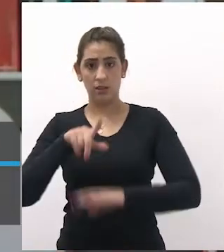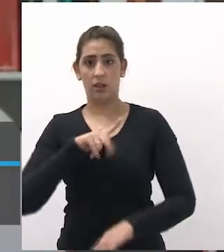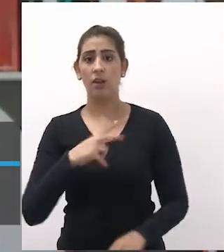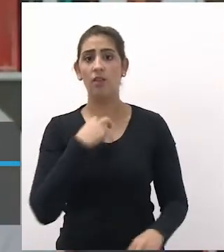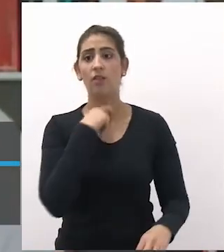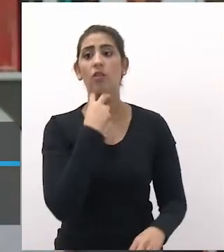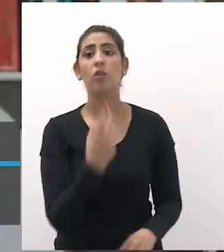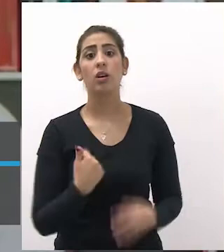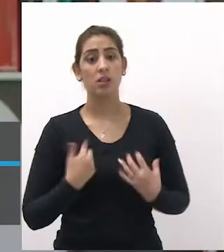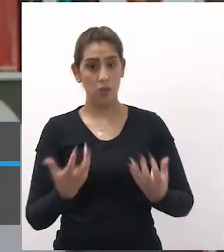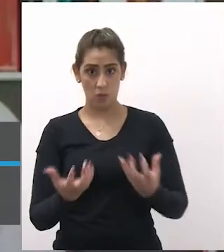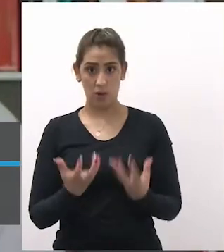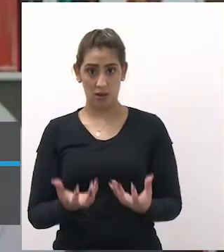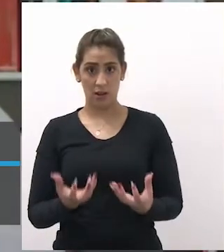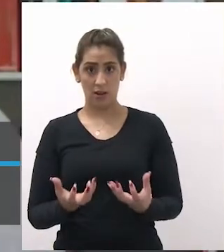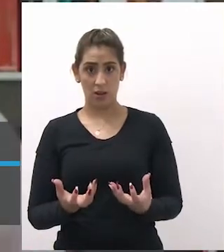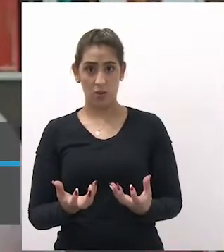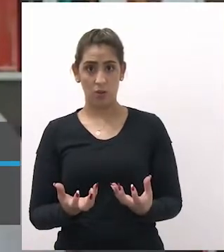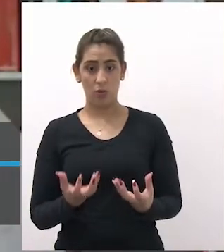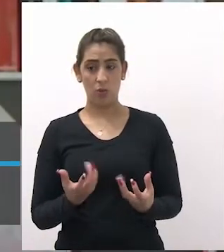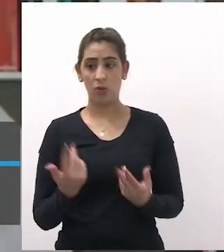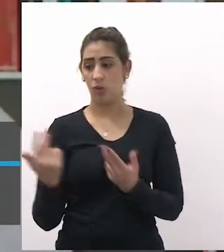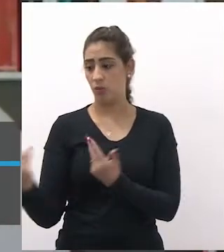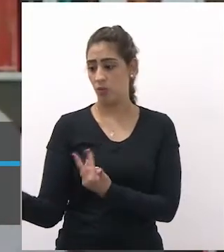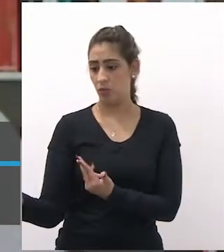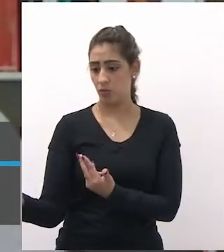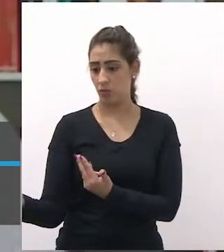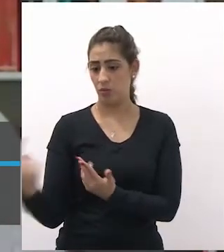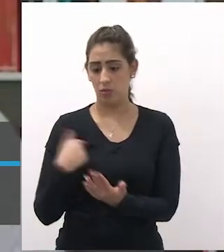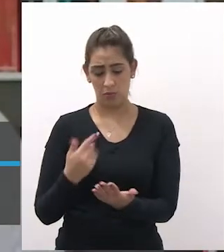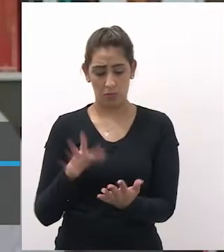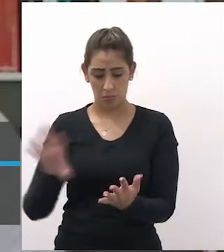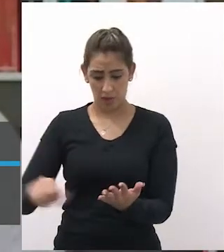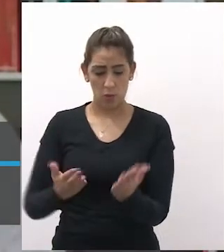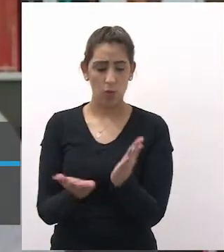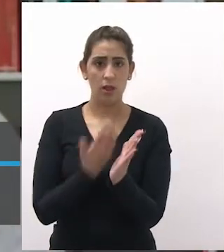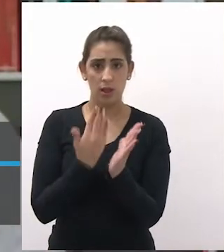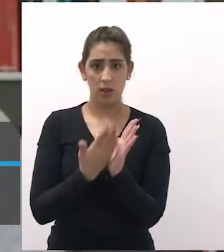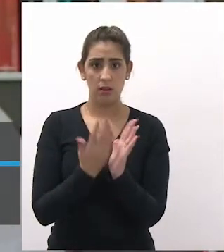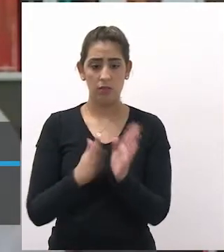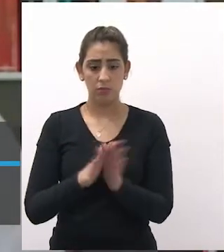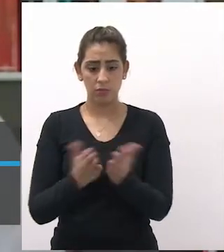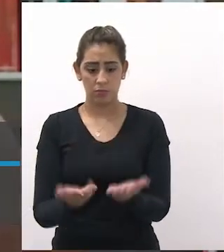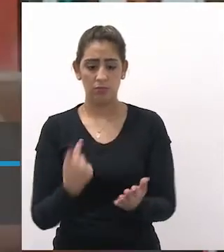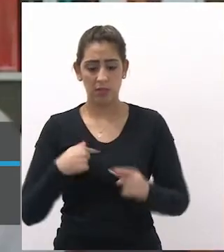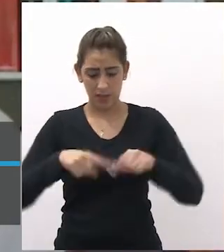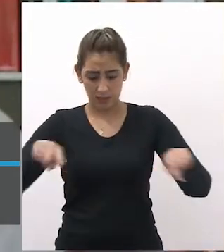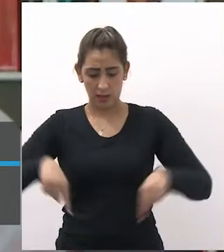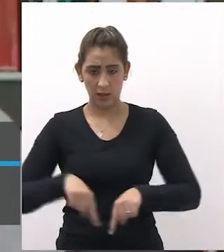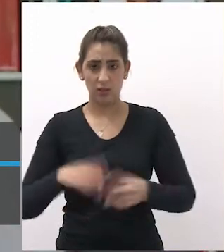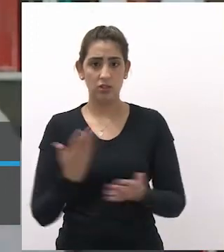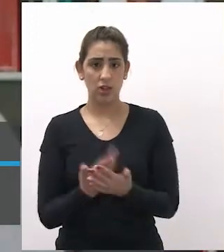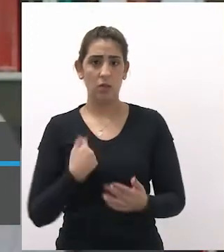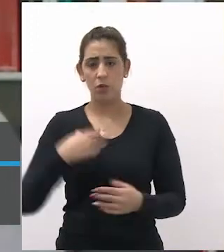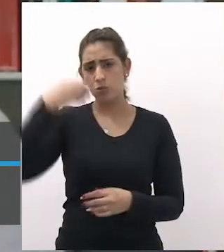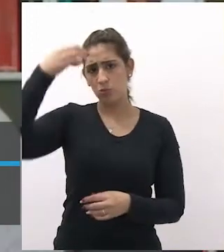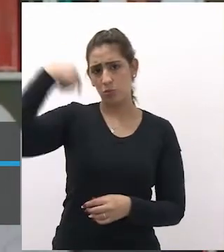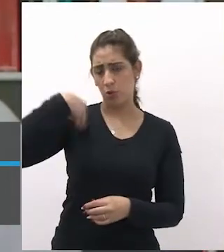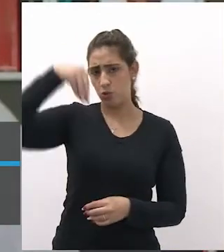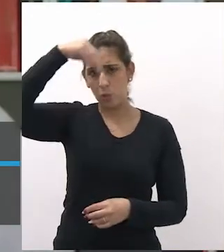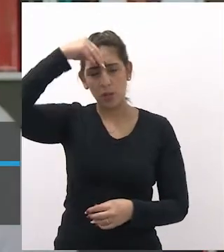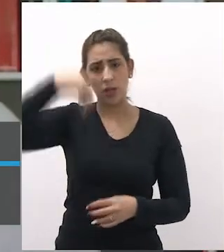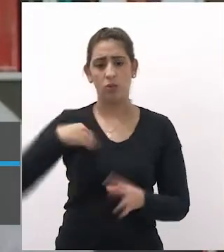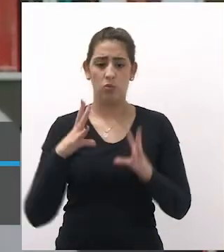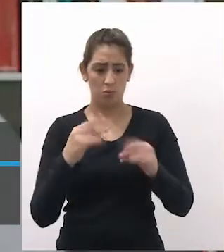Eu quero que, do mesmo jeito que eu abro um livro didático, por exemplo, na minha escola, na minha sala de aula, o meu aluno, o meu sobrinho, ele abre um livro didático,